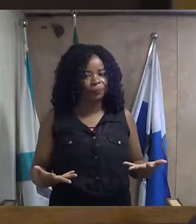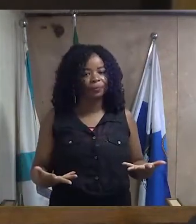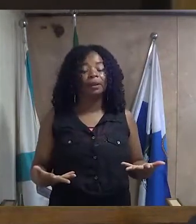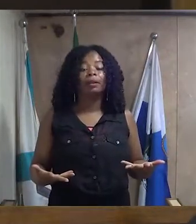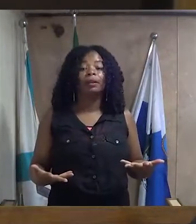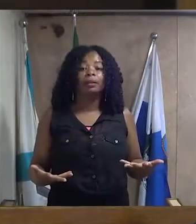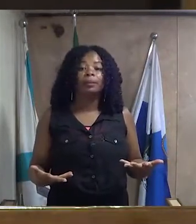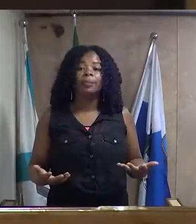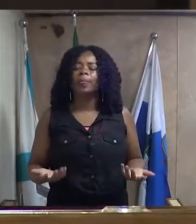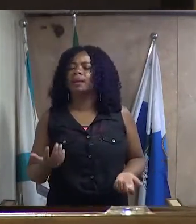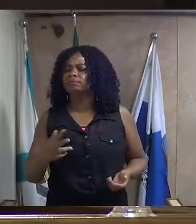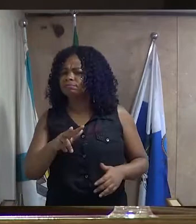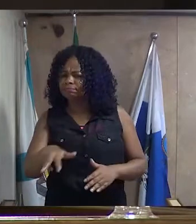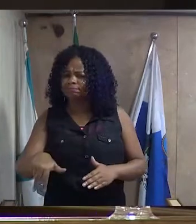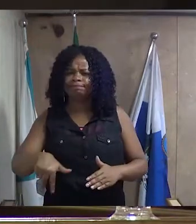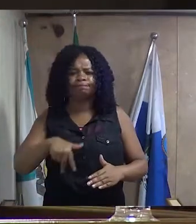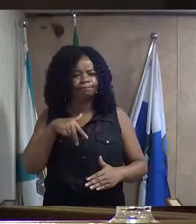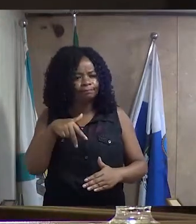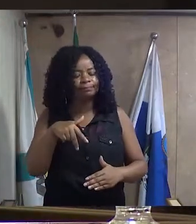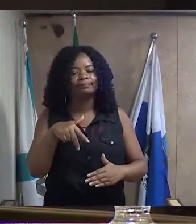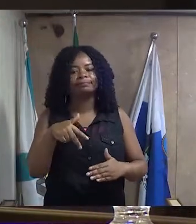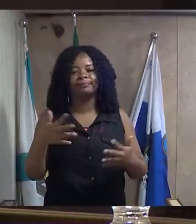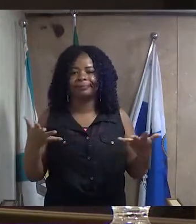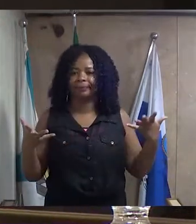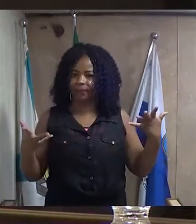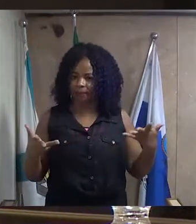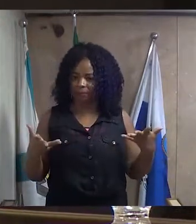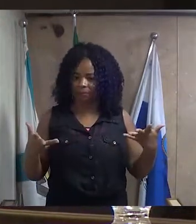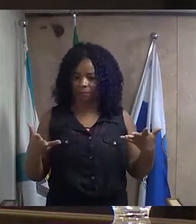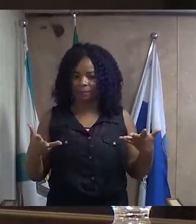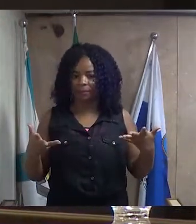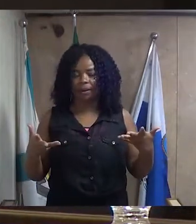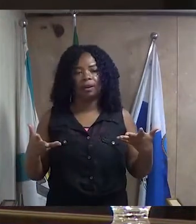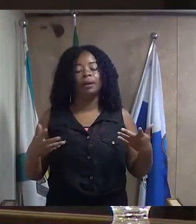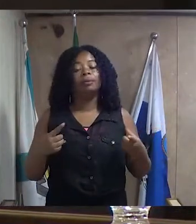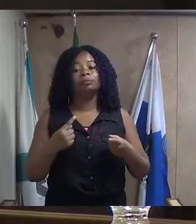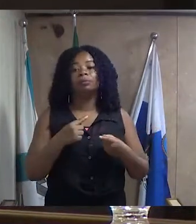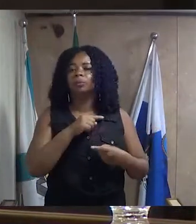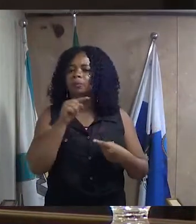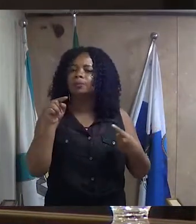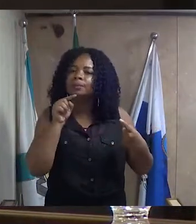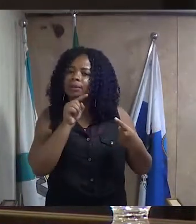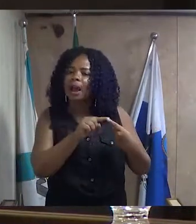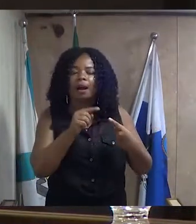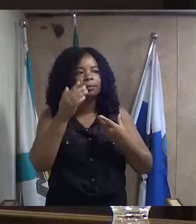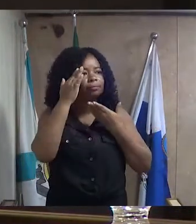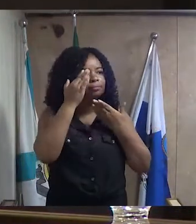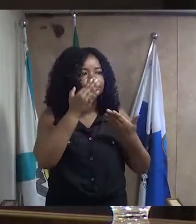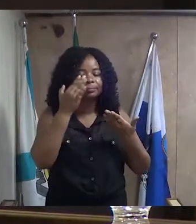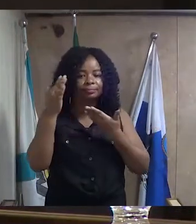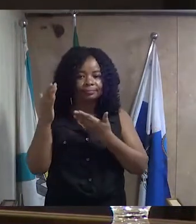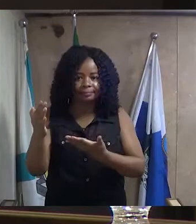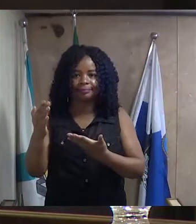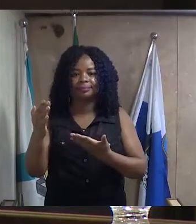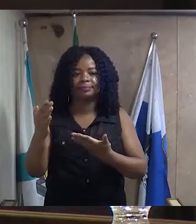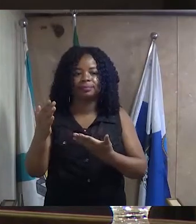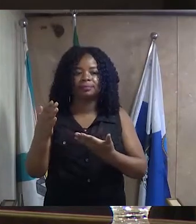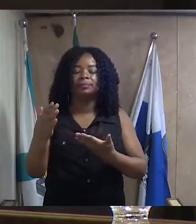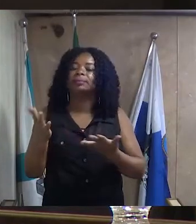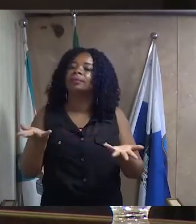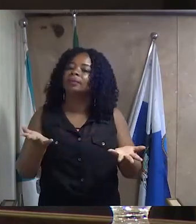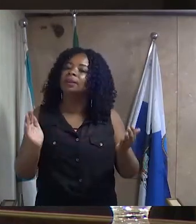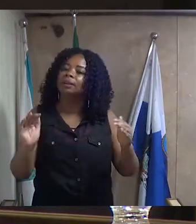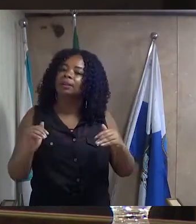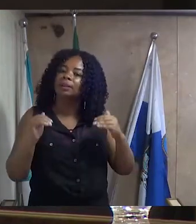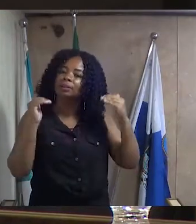Venho a esta tribuna hoje com o intuito de agradecer e